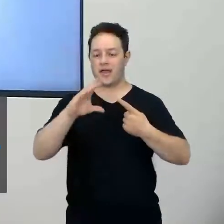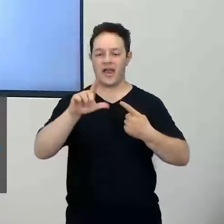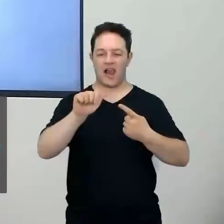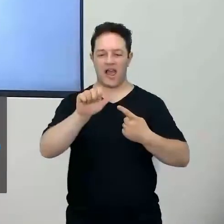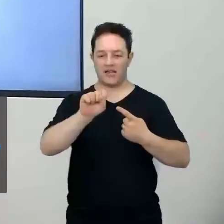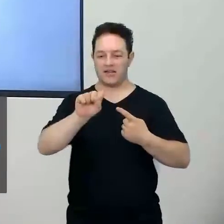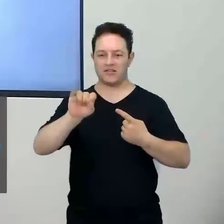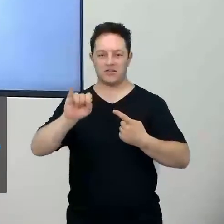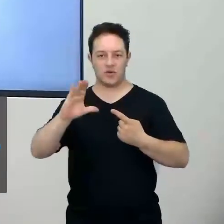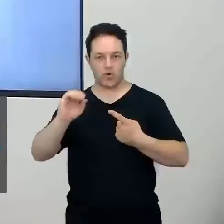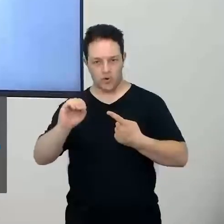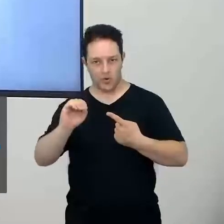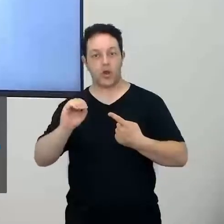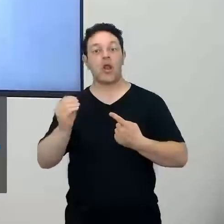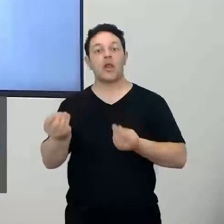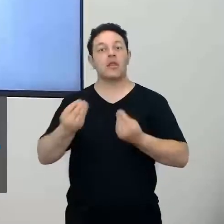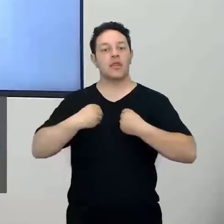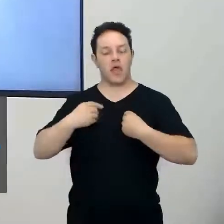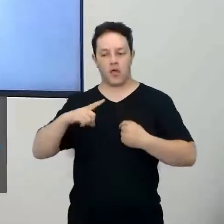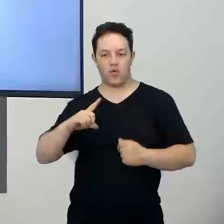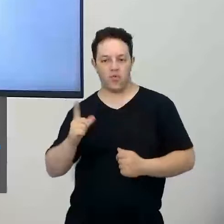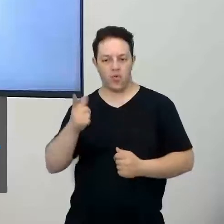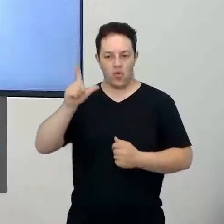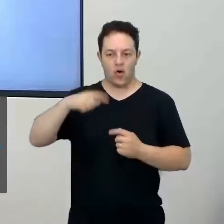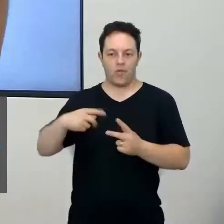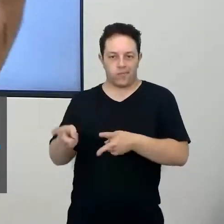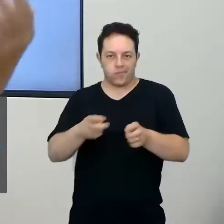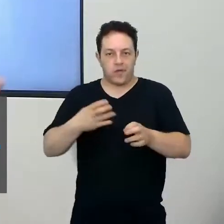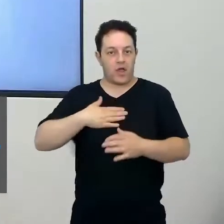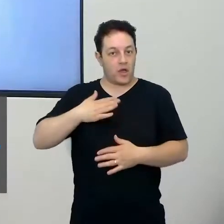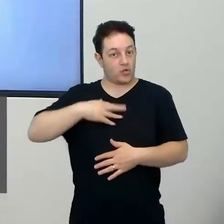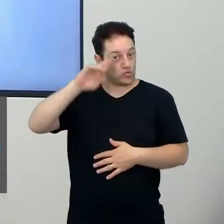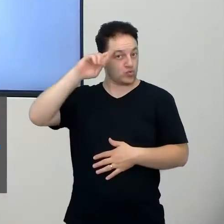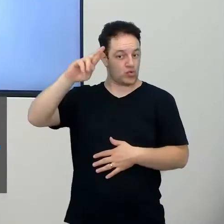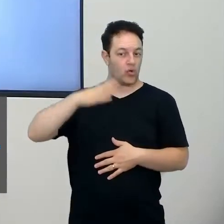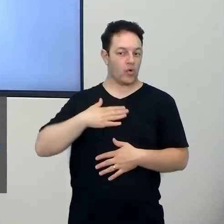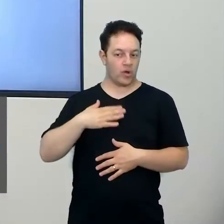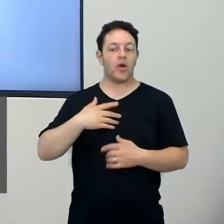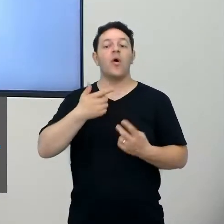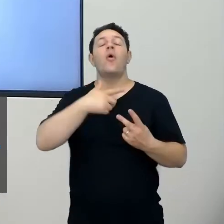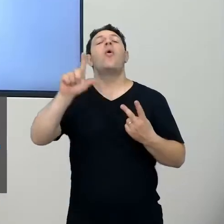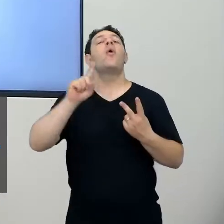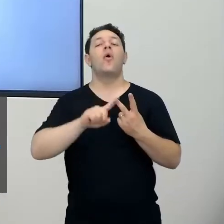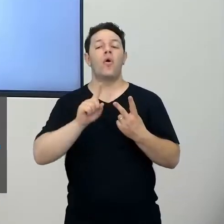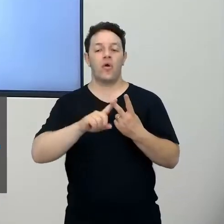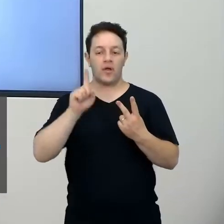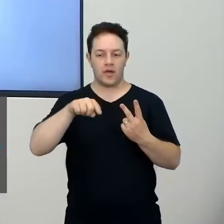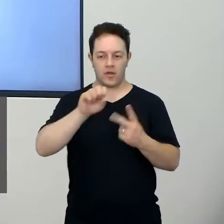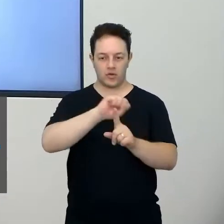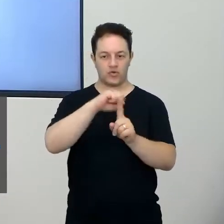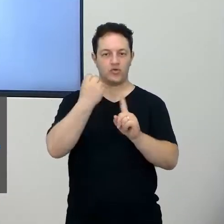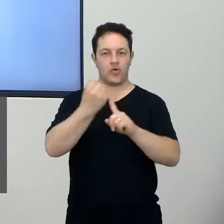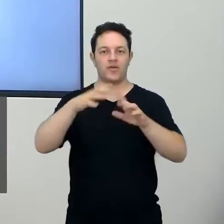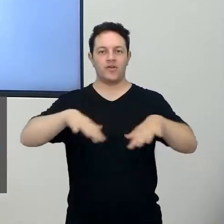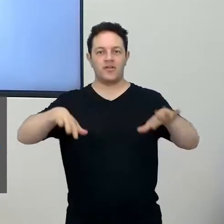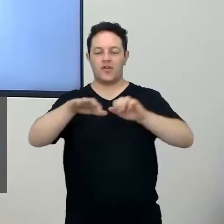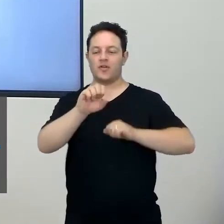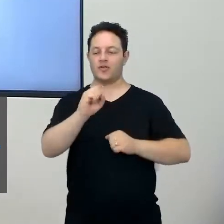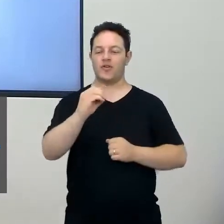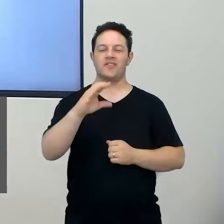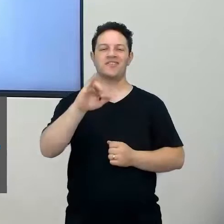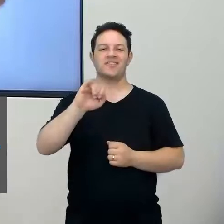que é aquele onde gera lucro para aquele que é dono do empreendimento. Nós temos um empreendimento social, que se trata